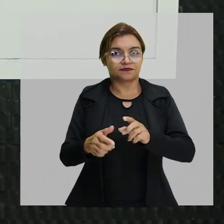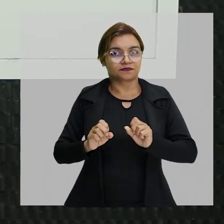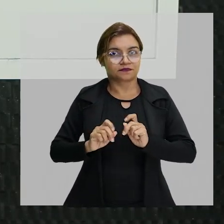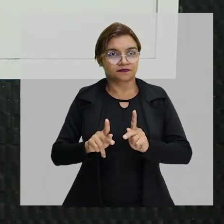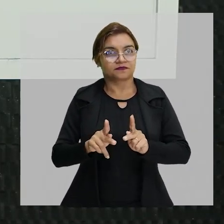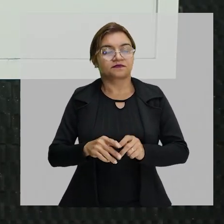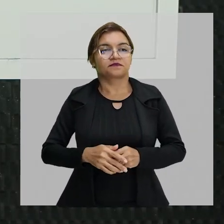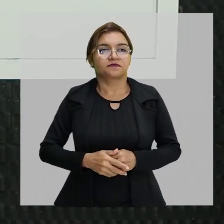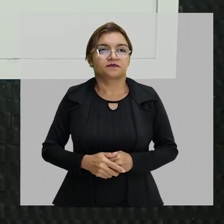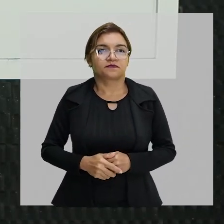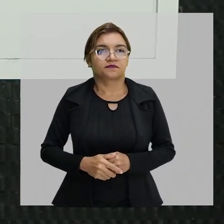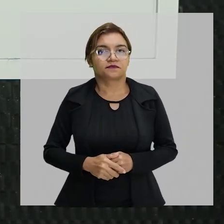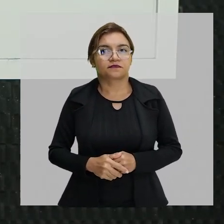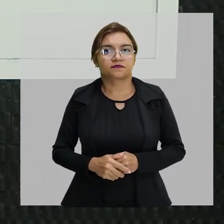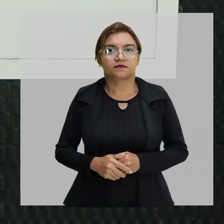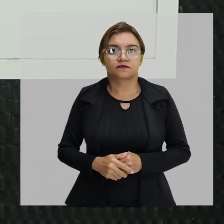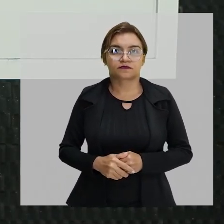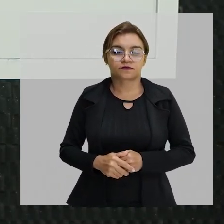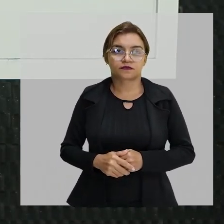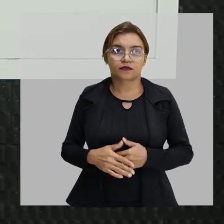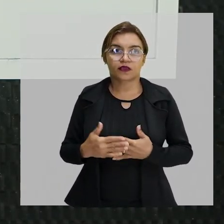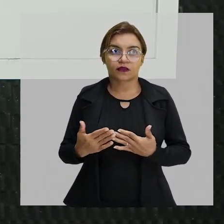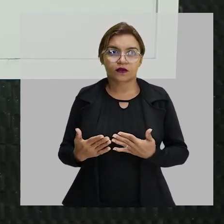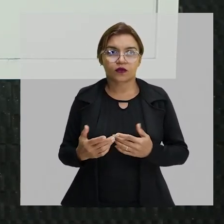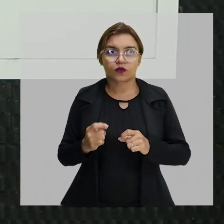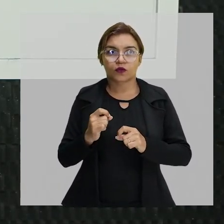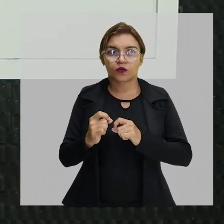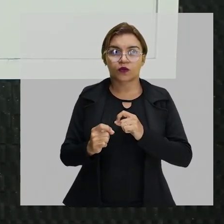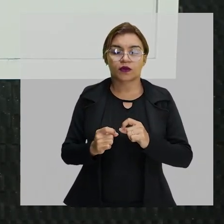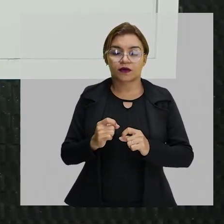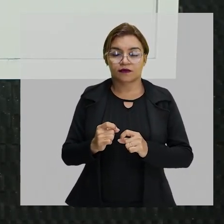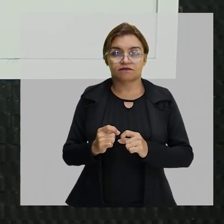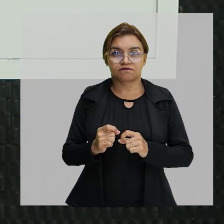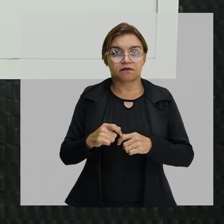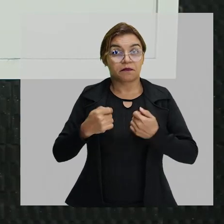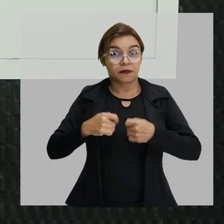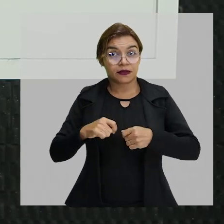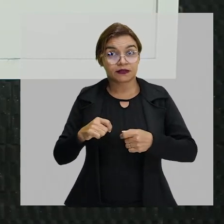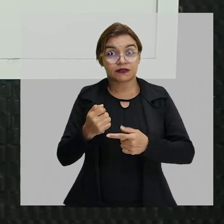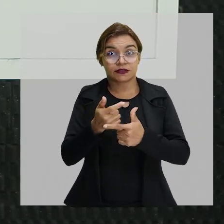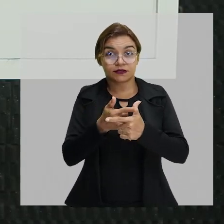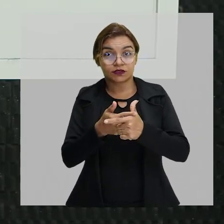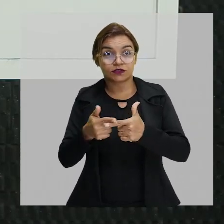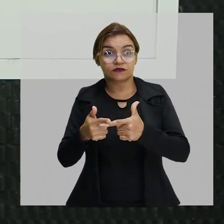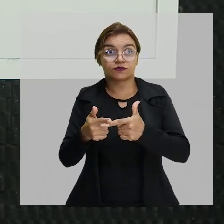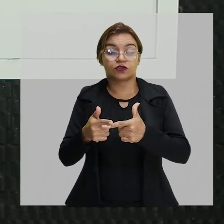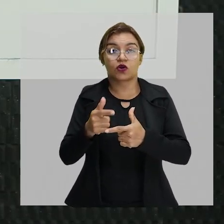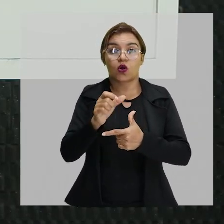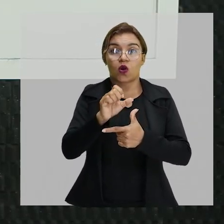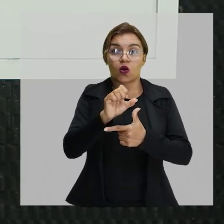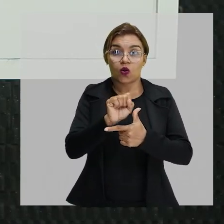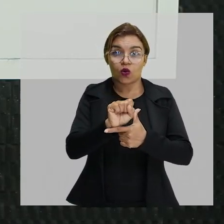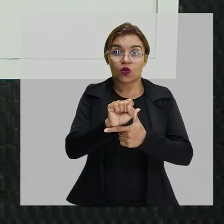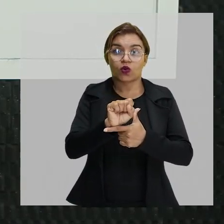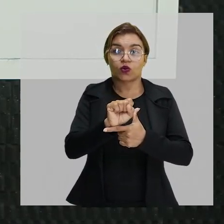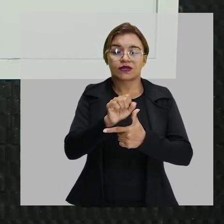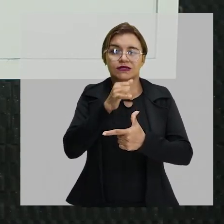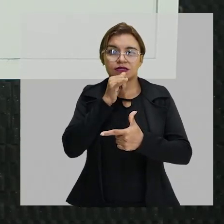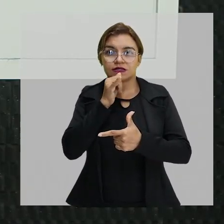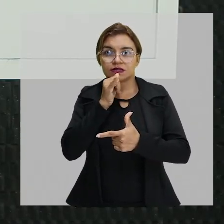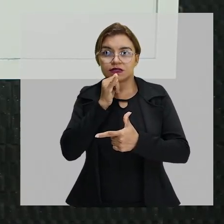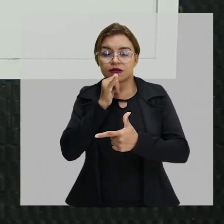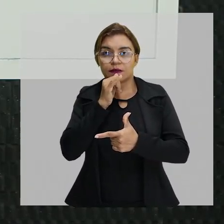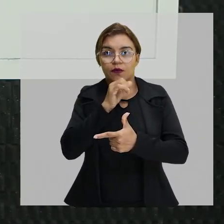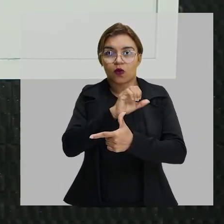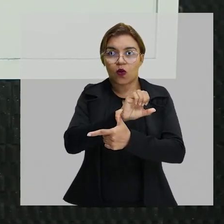Certo? E aí, para finalizar, você divide, né? Você vai dividir 8 por 2 e divide 2